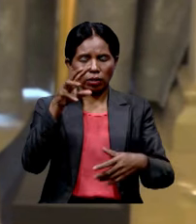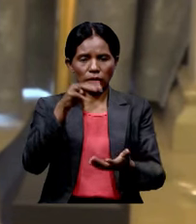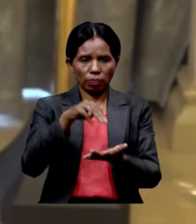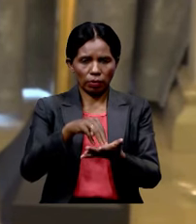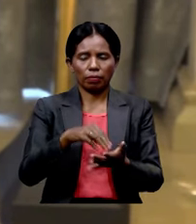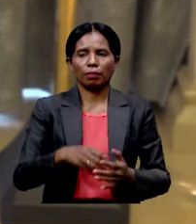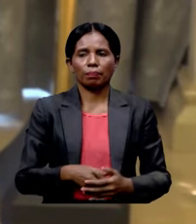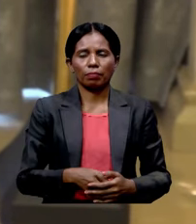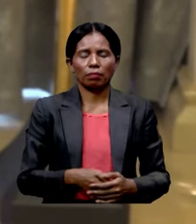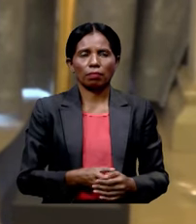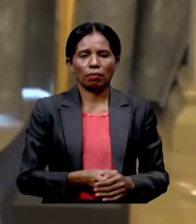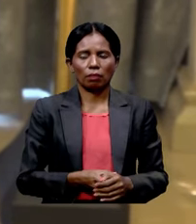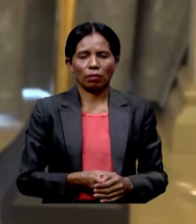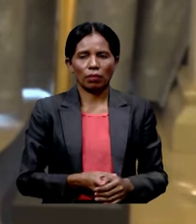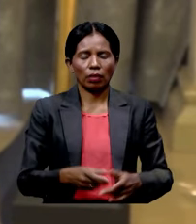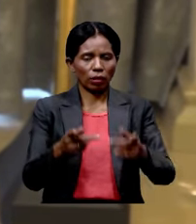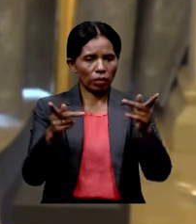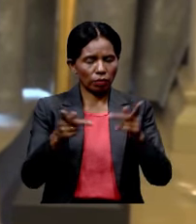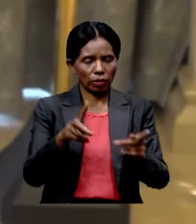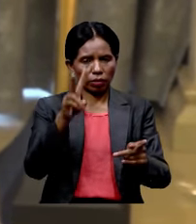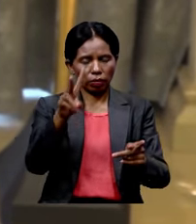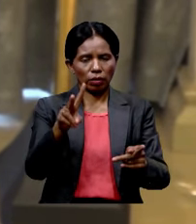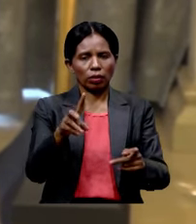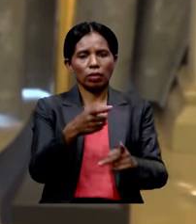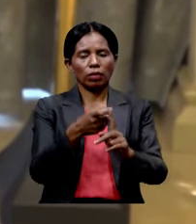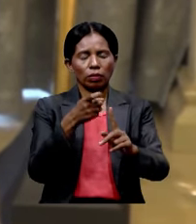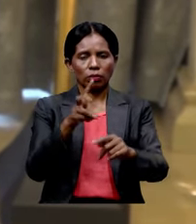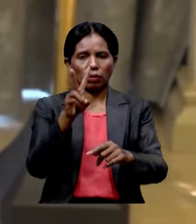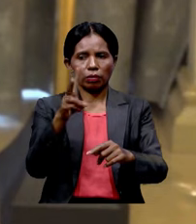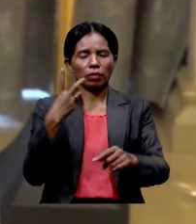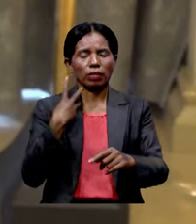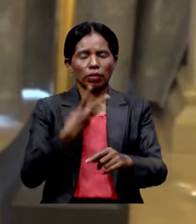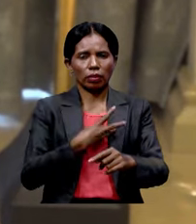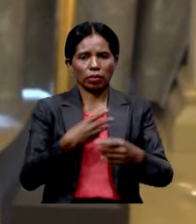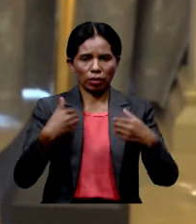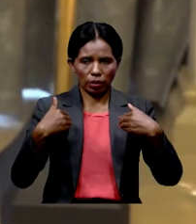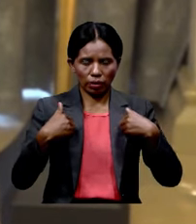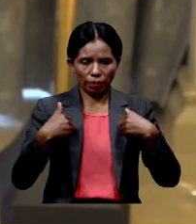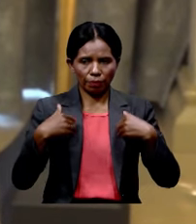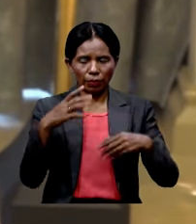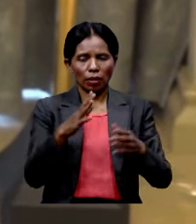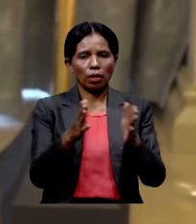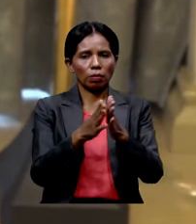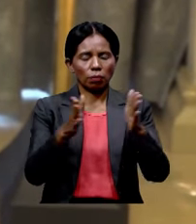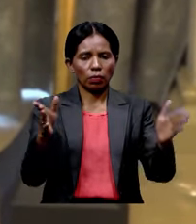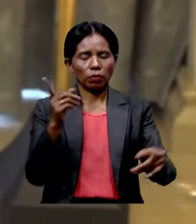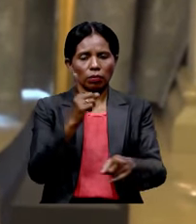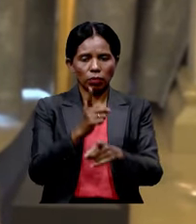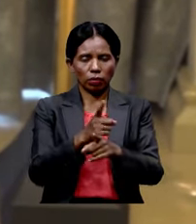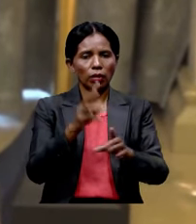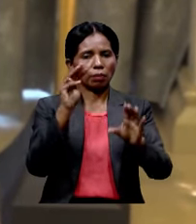habitantes. Portanto, ia fato em Ruané, parte em Ruané, e a vantagem bota teve